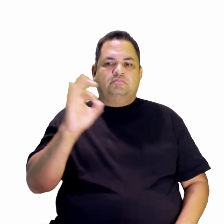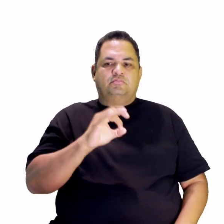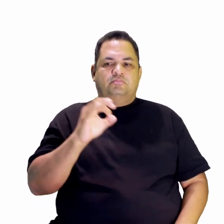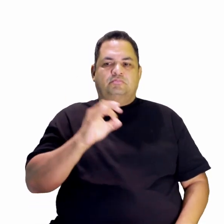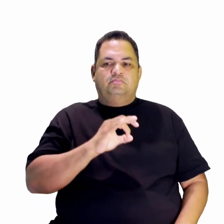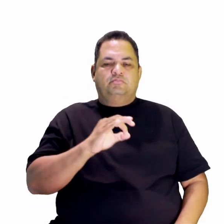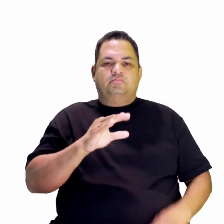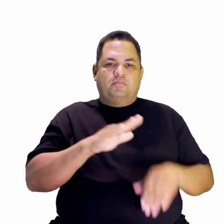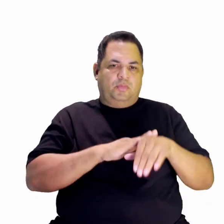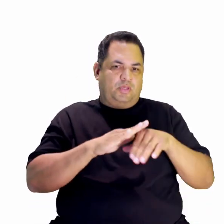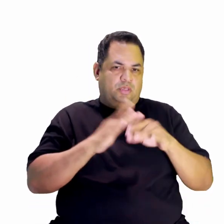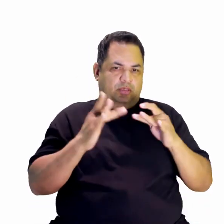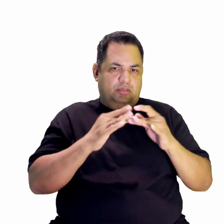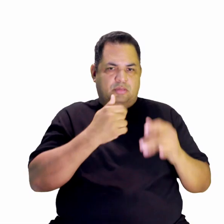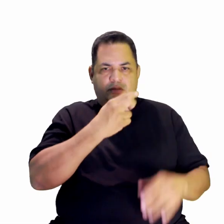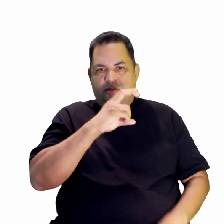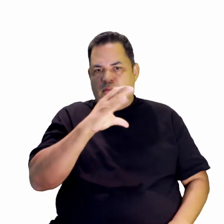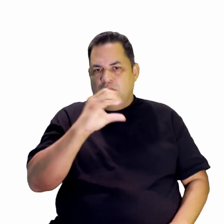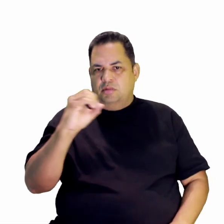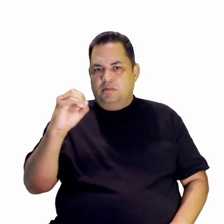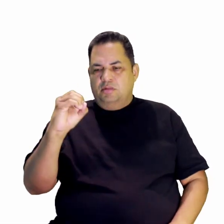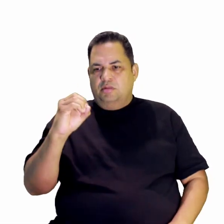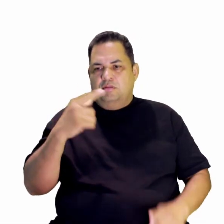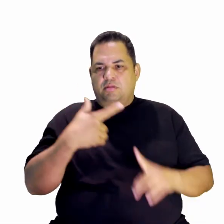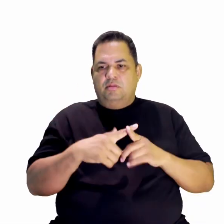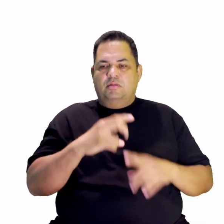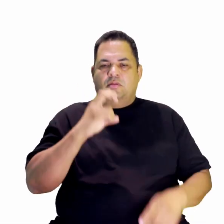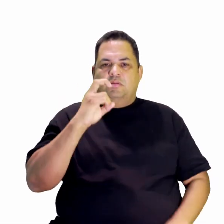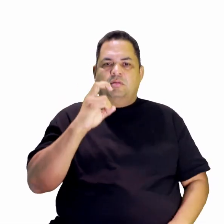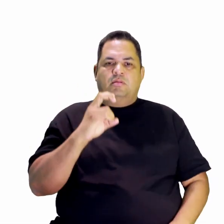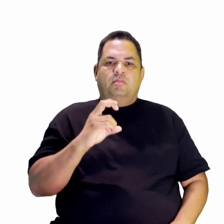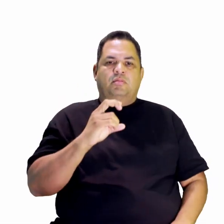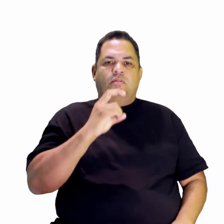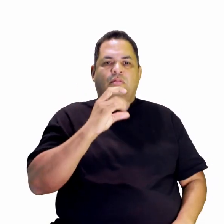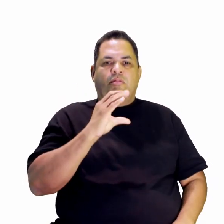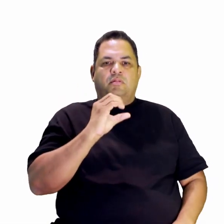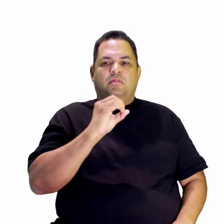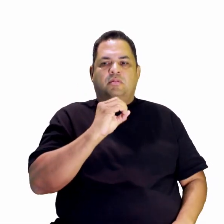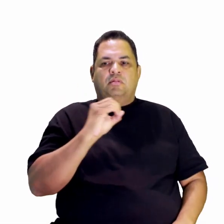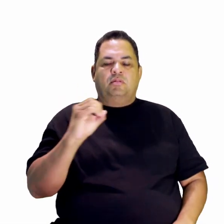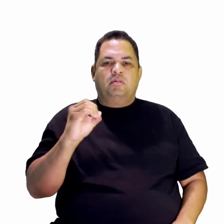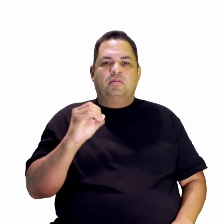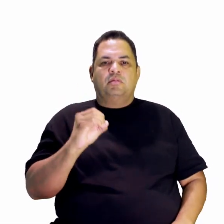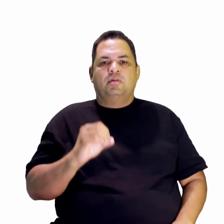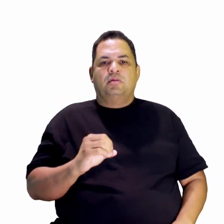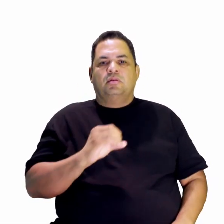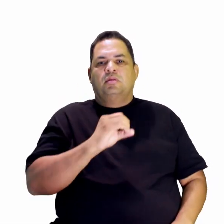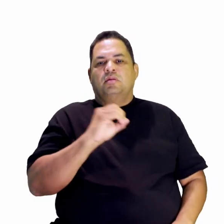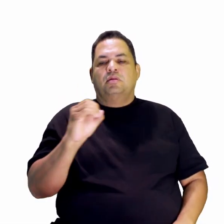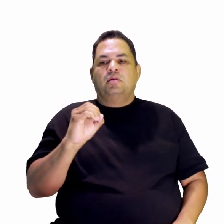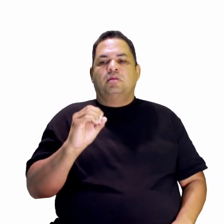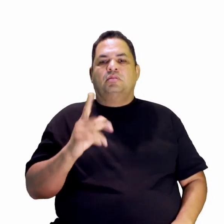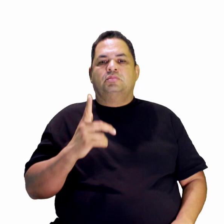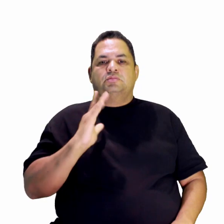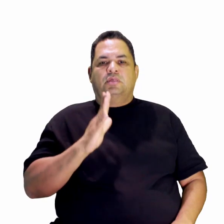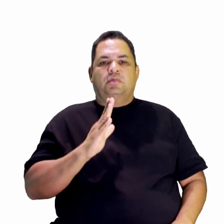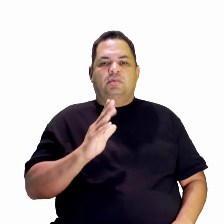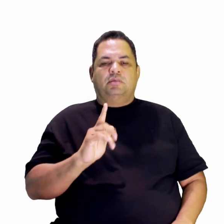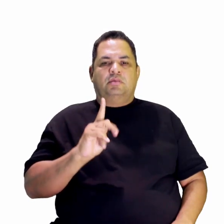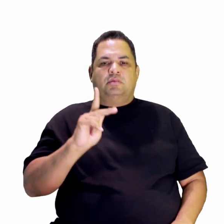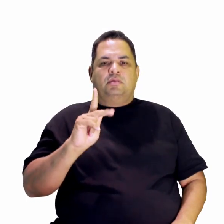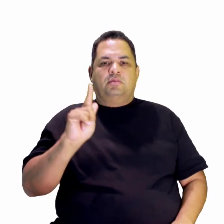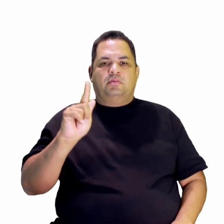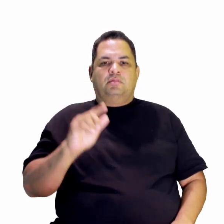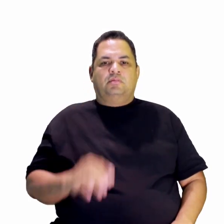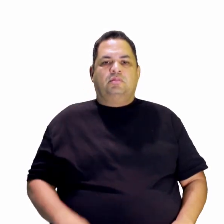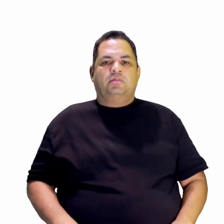atrito. 500, porque 50 kg, 500 kg da caixa, desculpa, é 500 kg, já deu em quilograma, e a